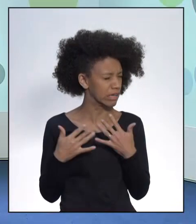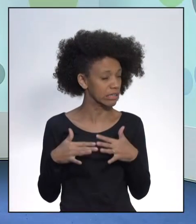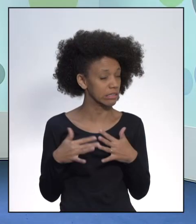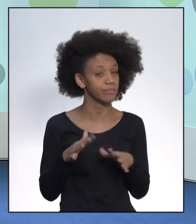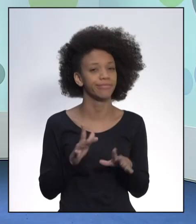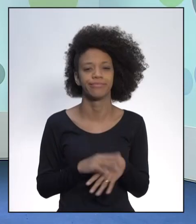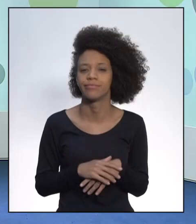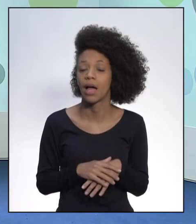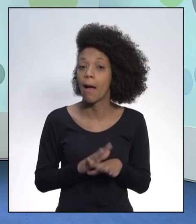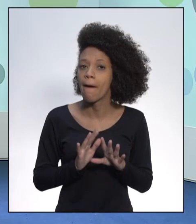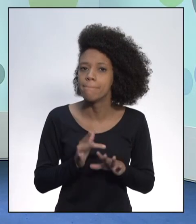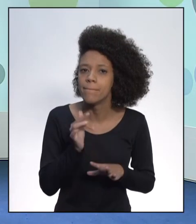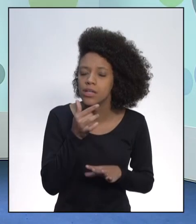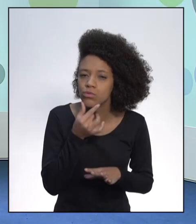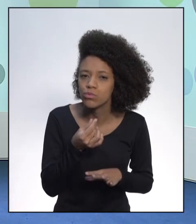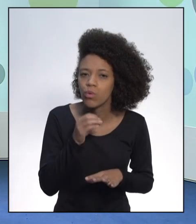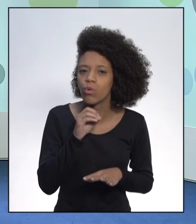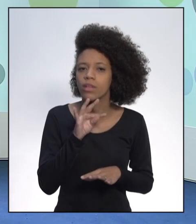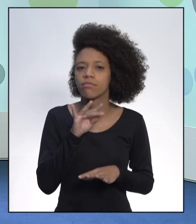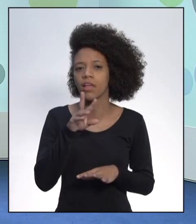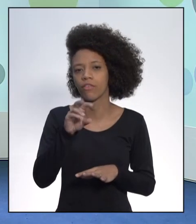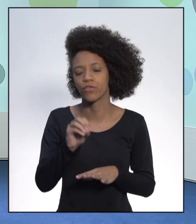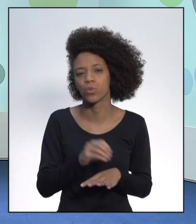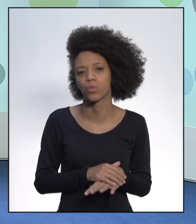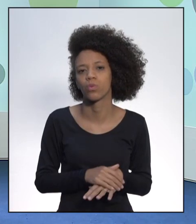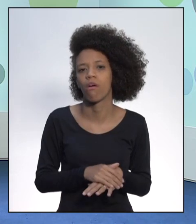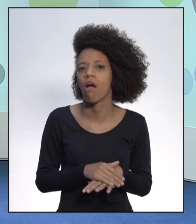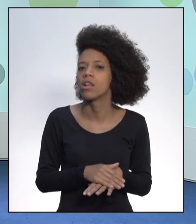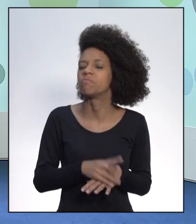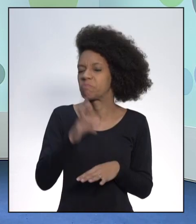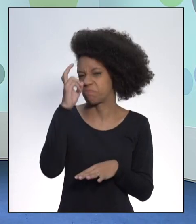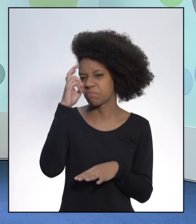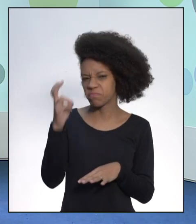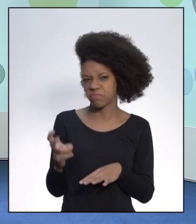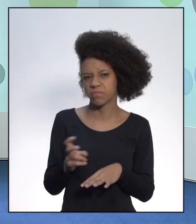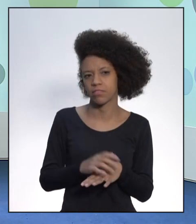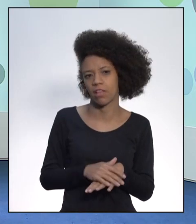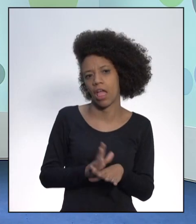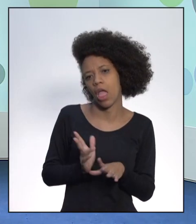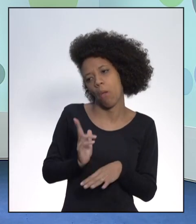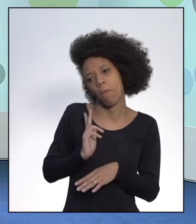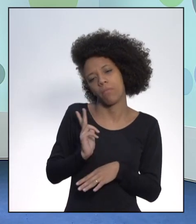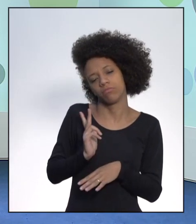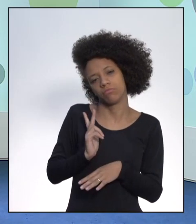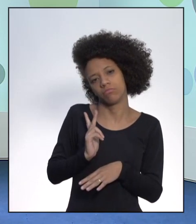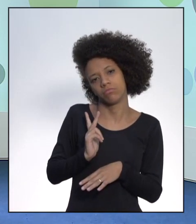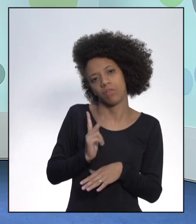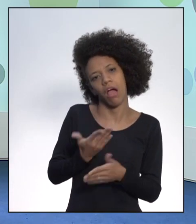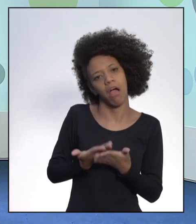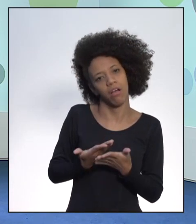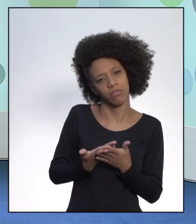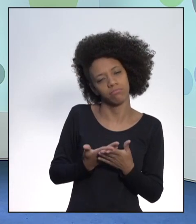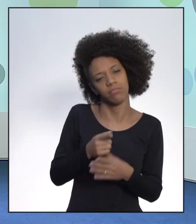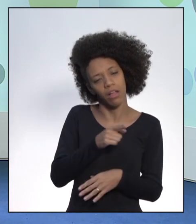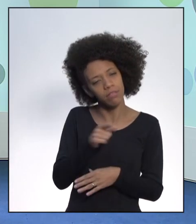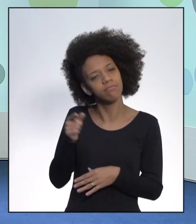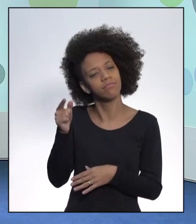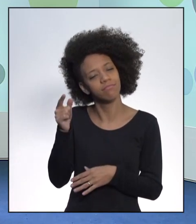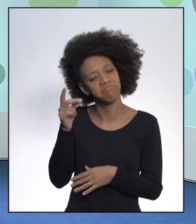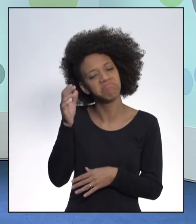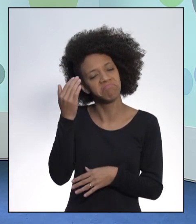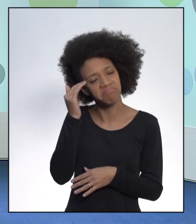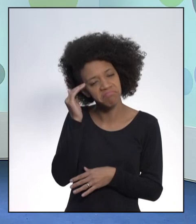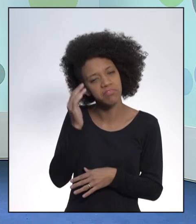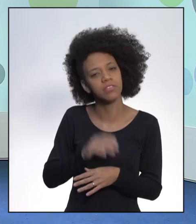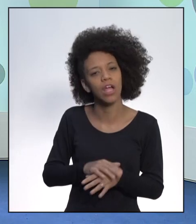foi muito esperto. Jonas, eu acho que já deu. Eu, particularmente, acredito que com essa aula eles entenderam bem o conceito